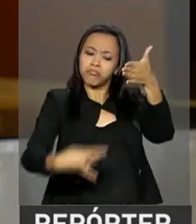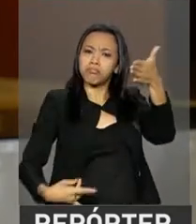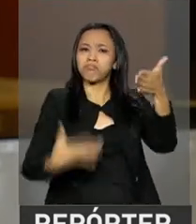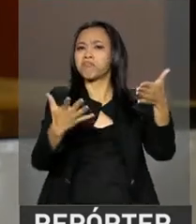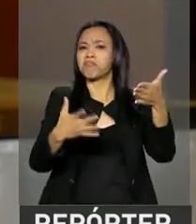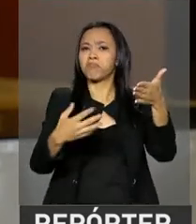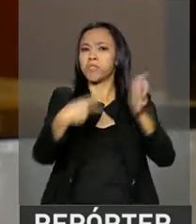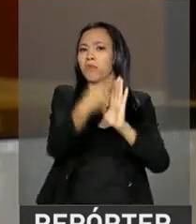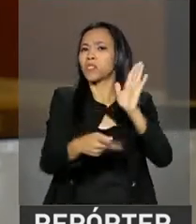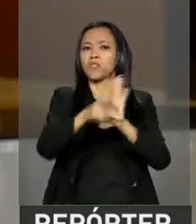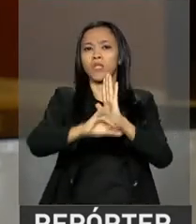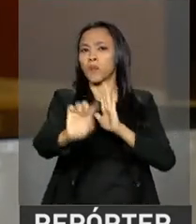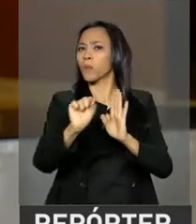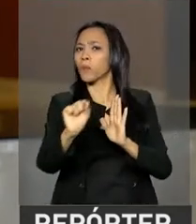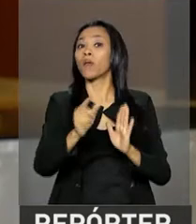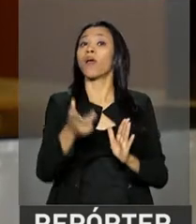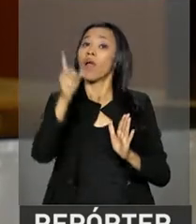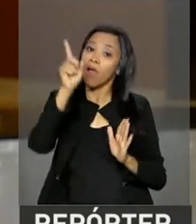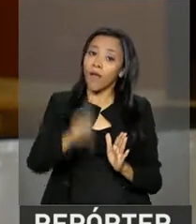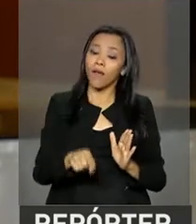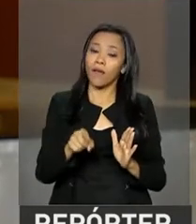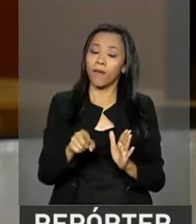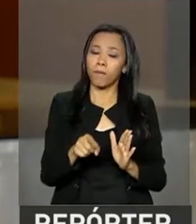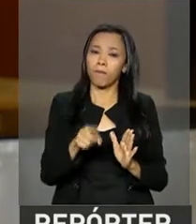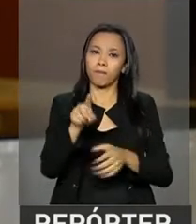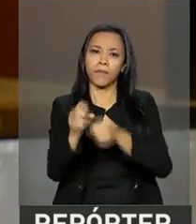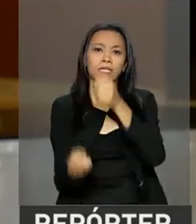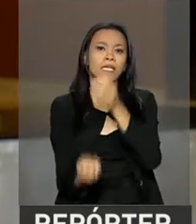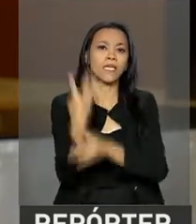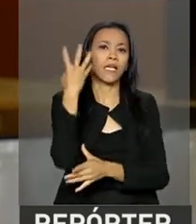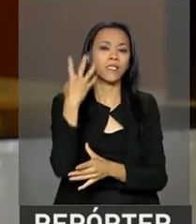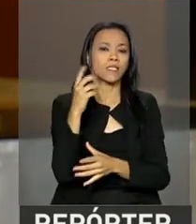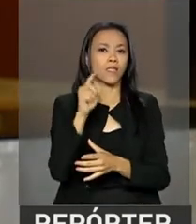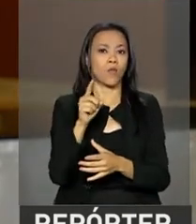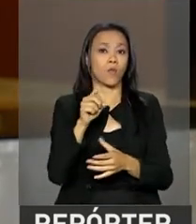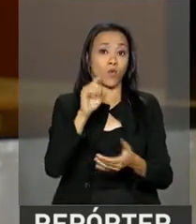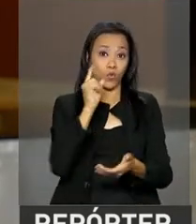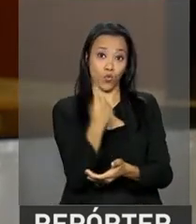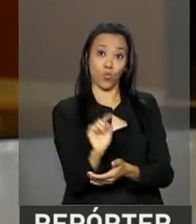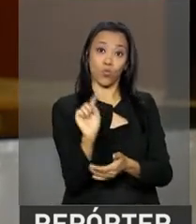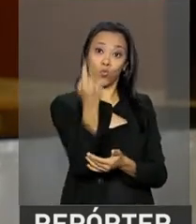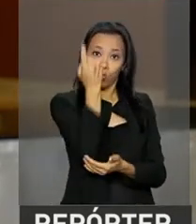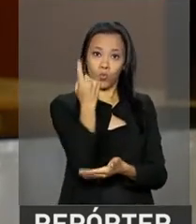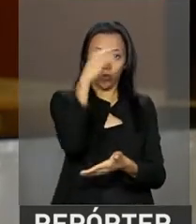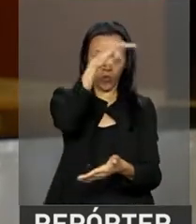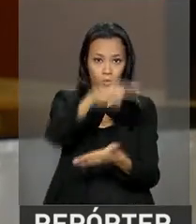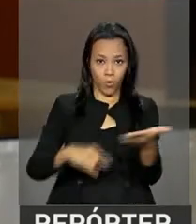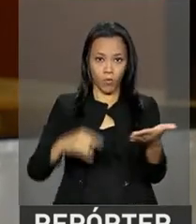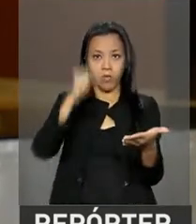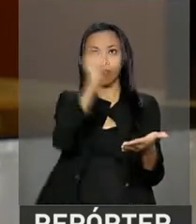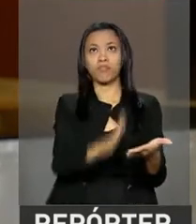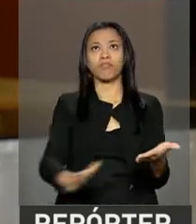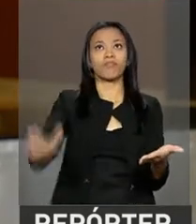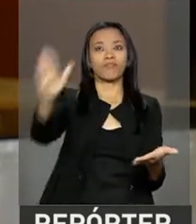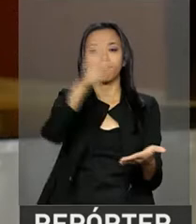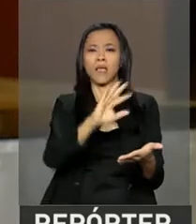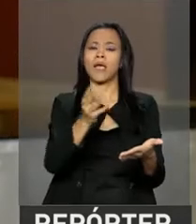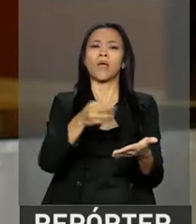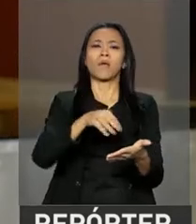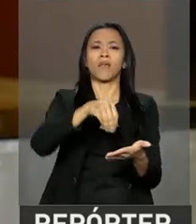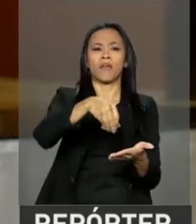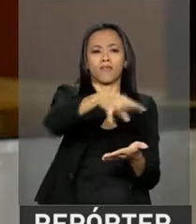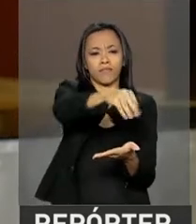no congresso nacional o ipva prevê a criação da identidade civil nacional que vai reunir dados